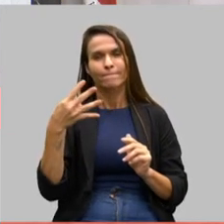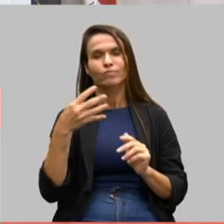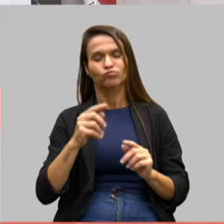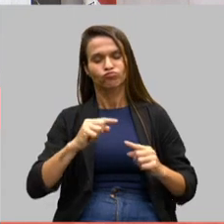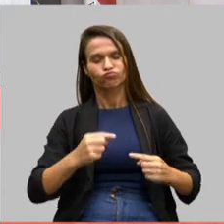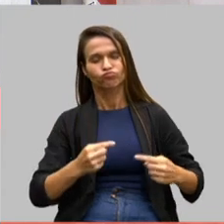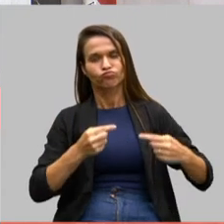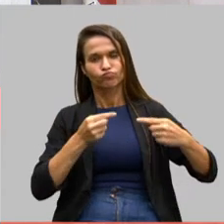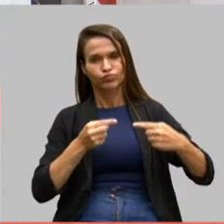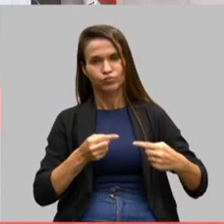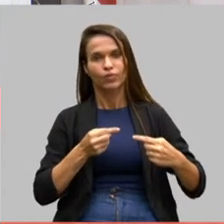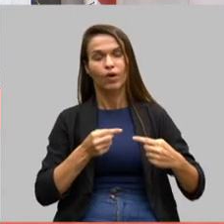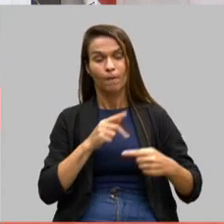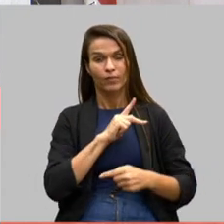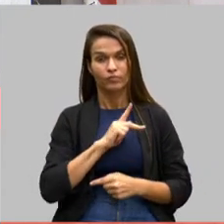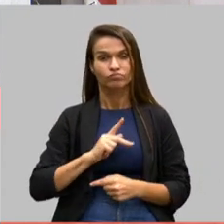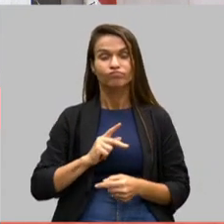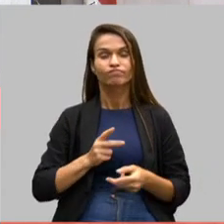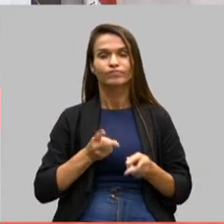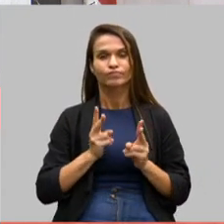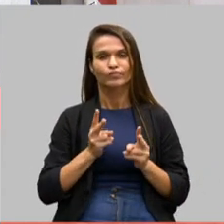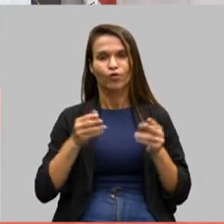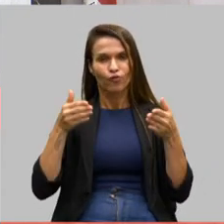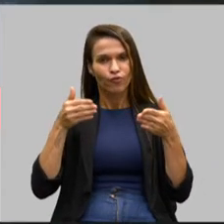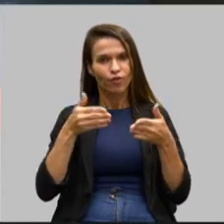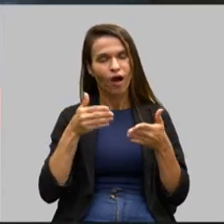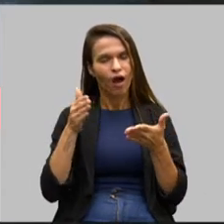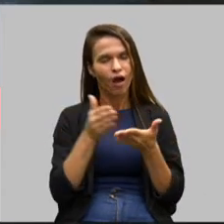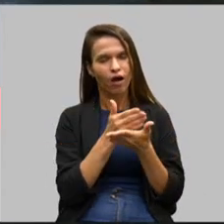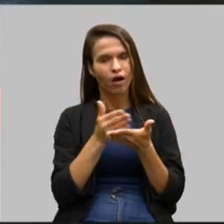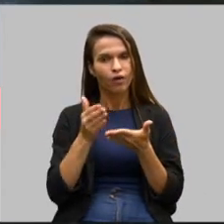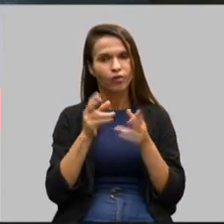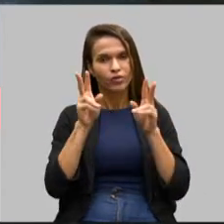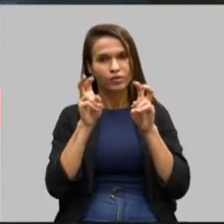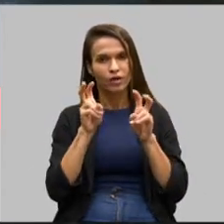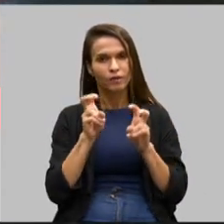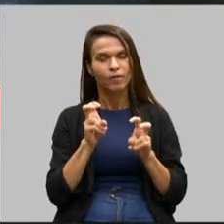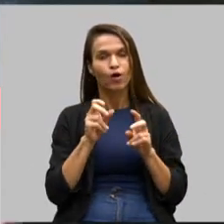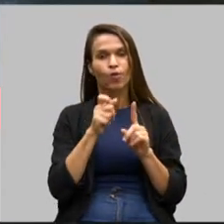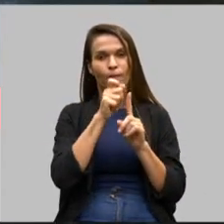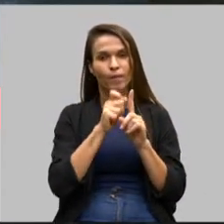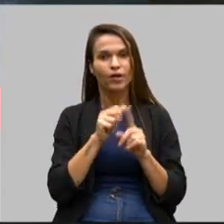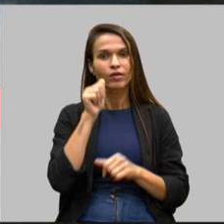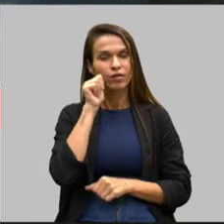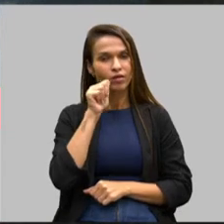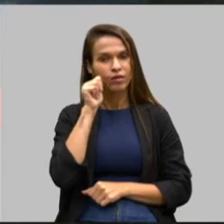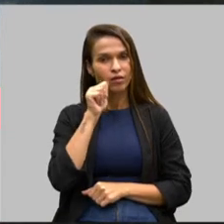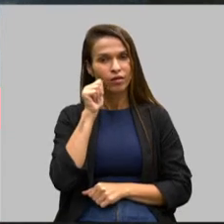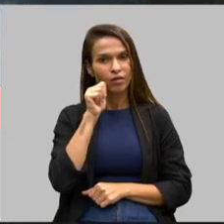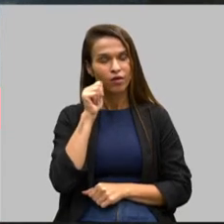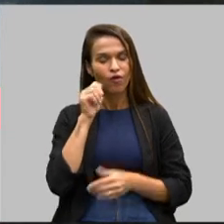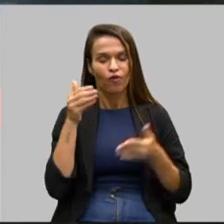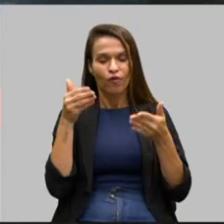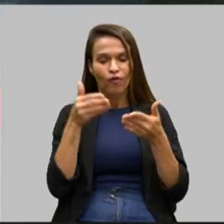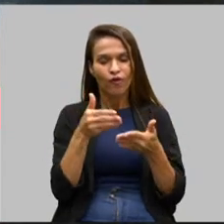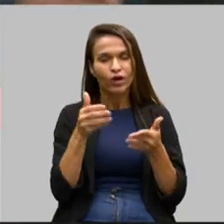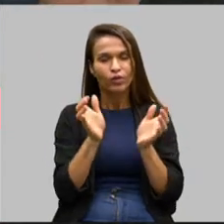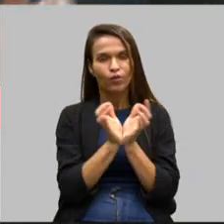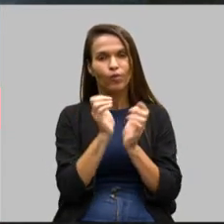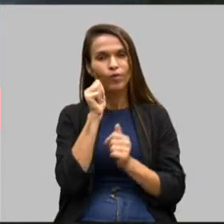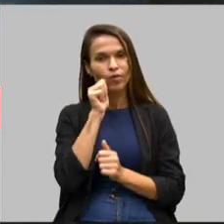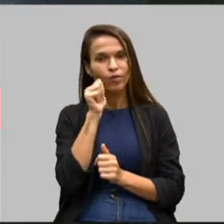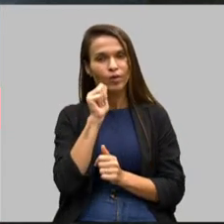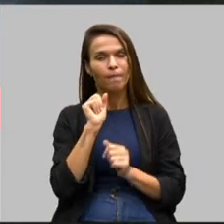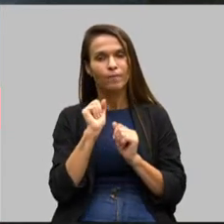tem sempre pautado em algumas temáticas, mesmo das mulheres, votar projetos de leis para as mulheres, para que a gente possamos, durante esse